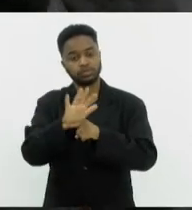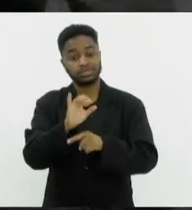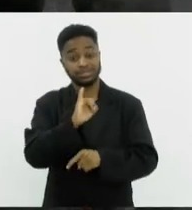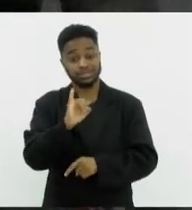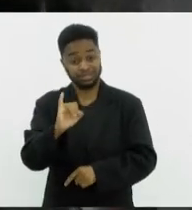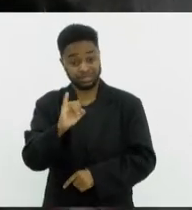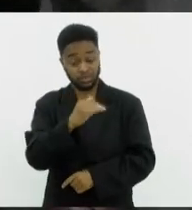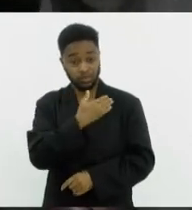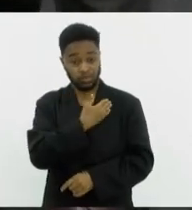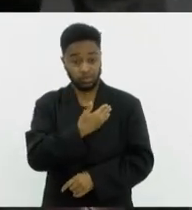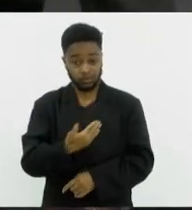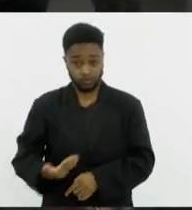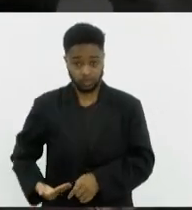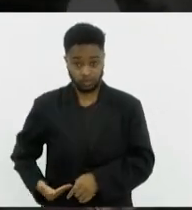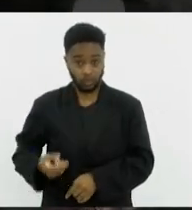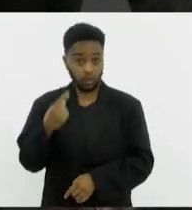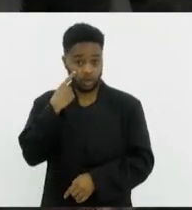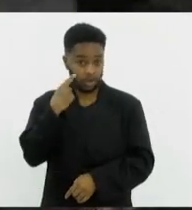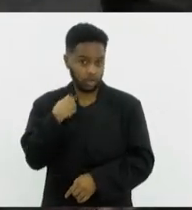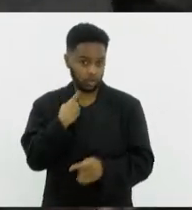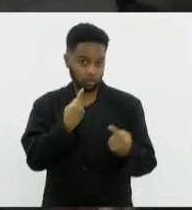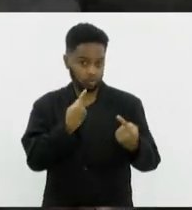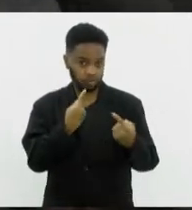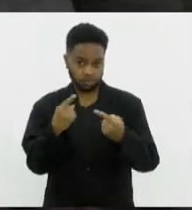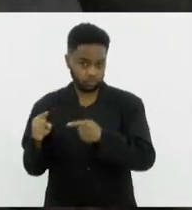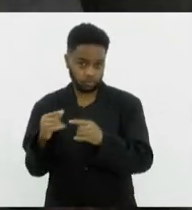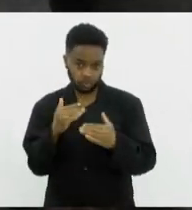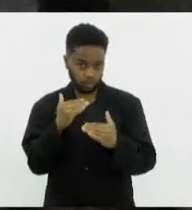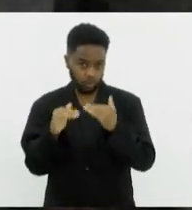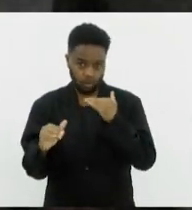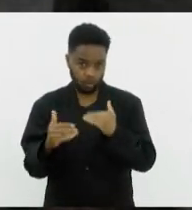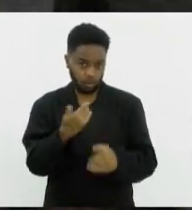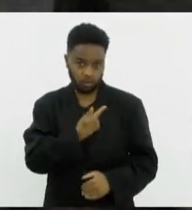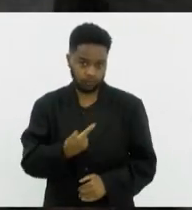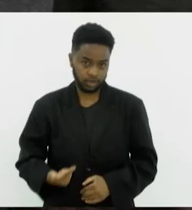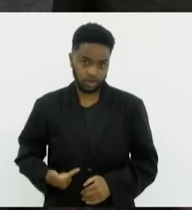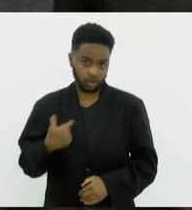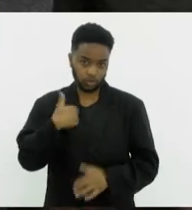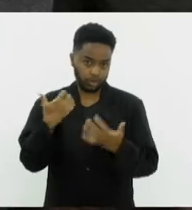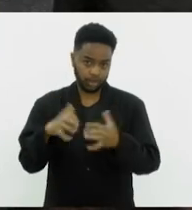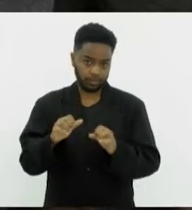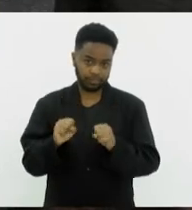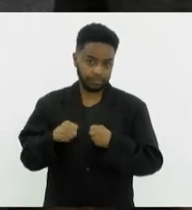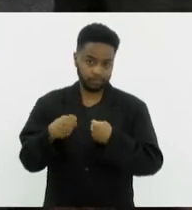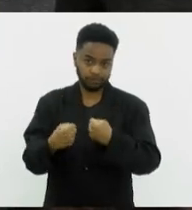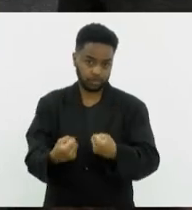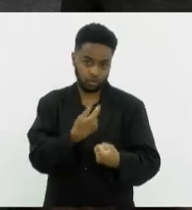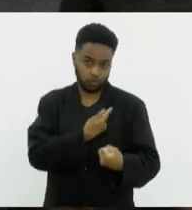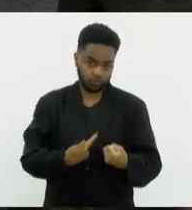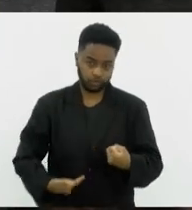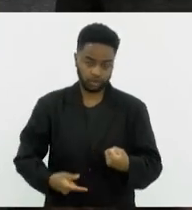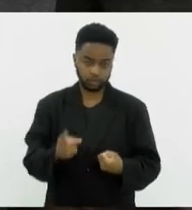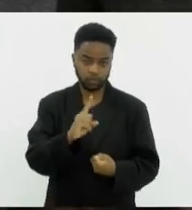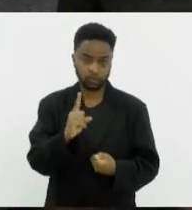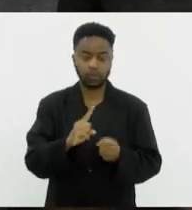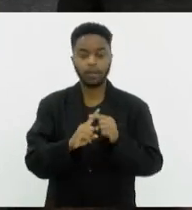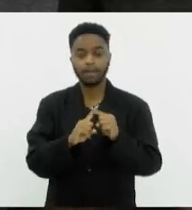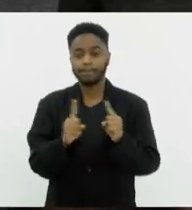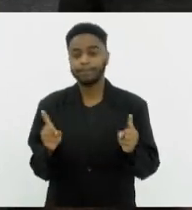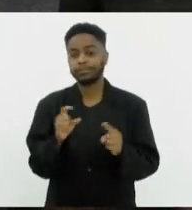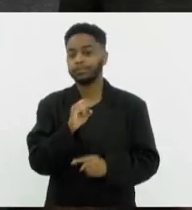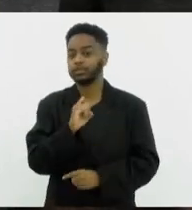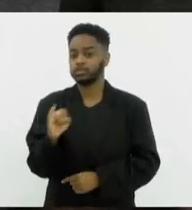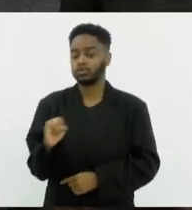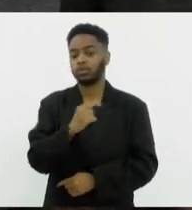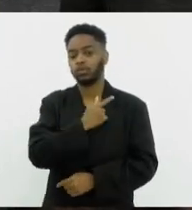governo, e olha que eu sou de oposição, então não quero aqui ficar defendendo o governo do Estado, mas se